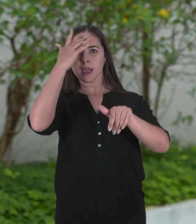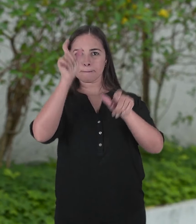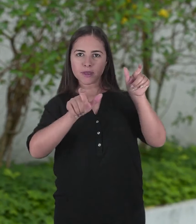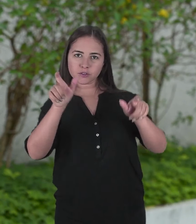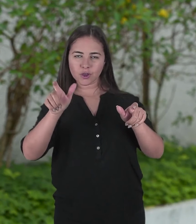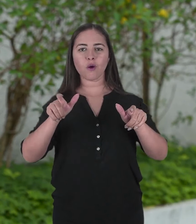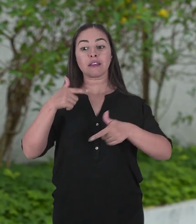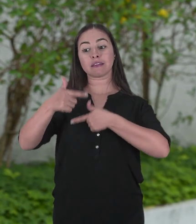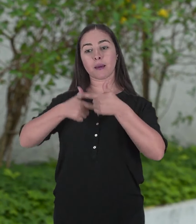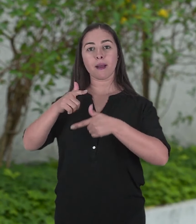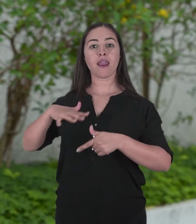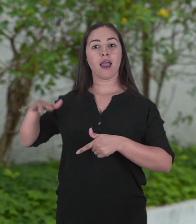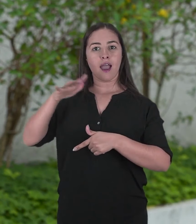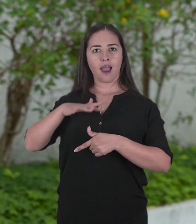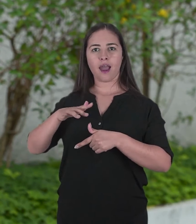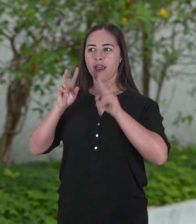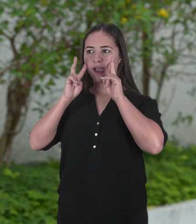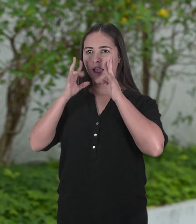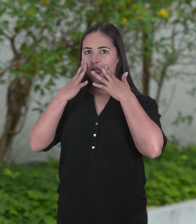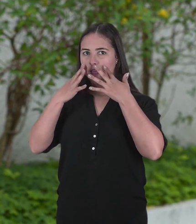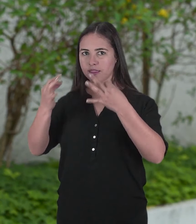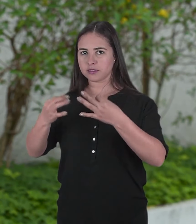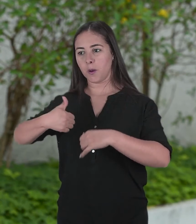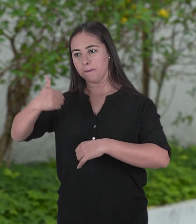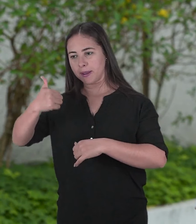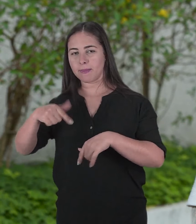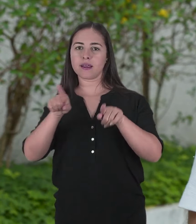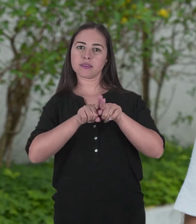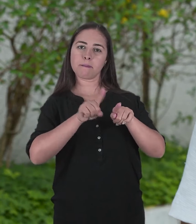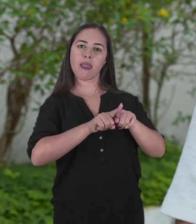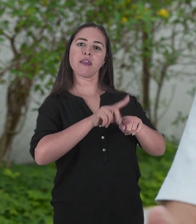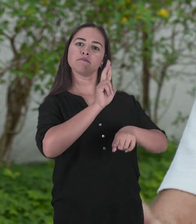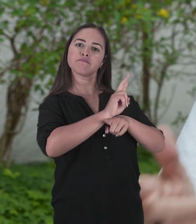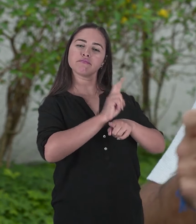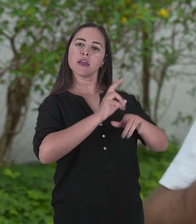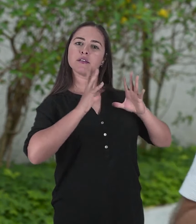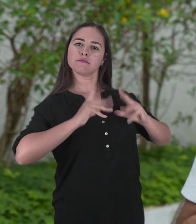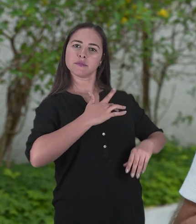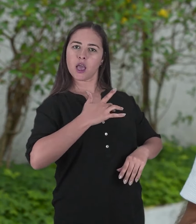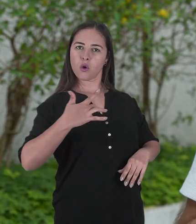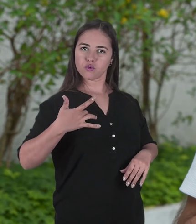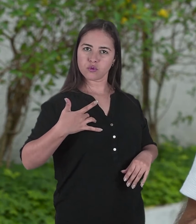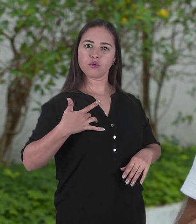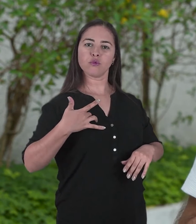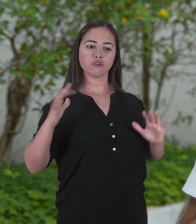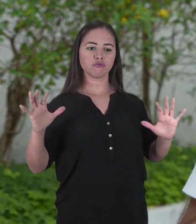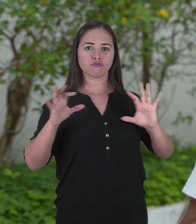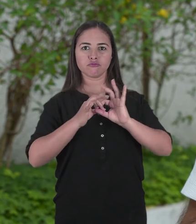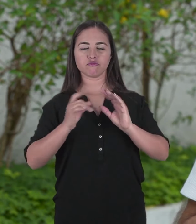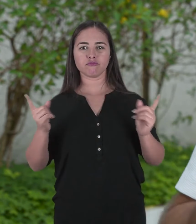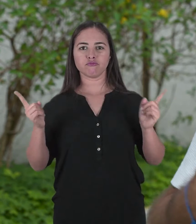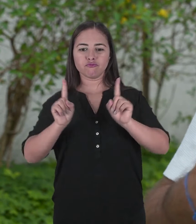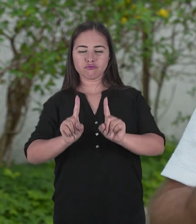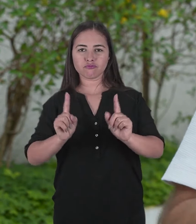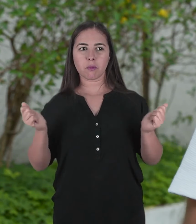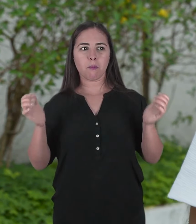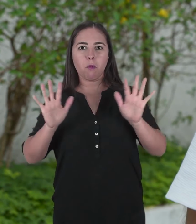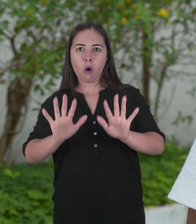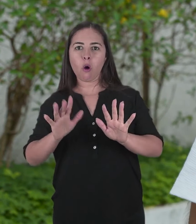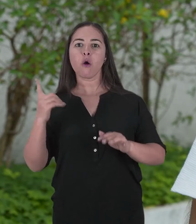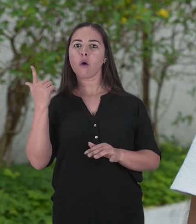tanto da atenção primária e aí os agentes comunitários de saúde, como também os agentes de endemias da vigilância em saúde, né,